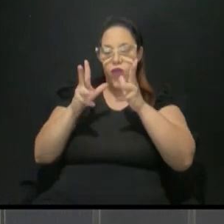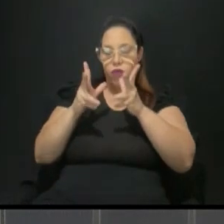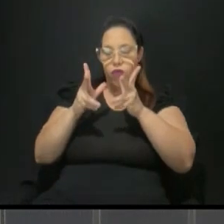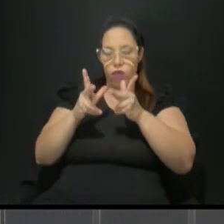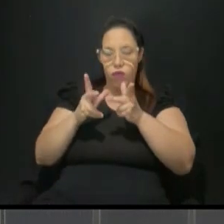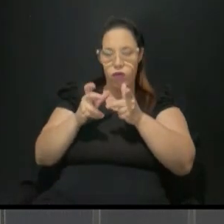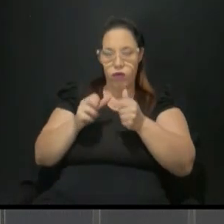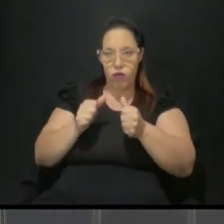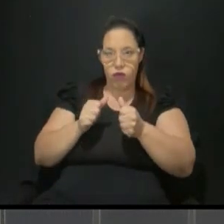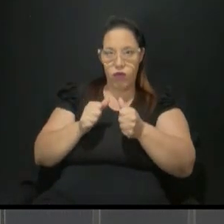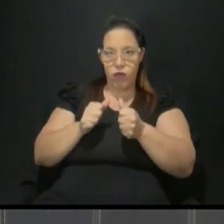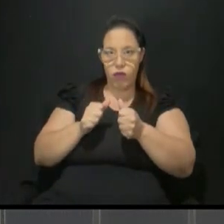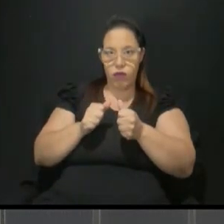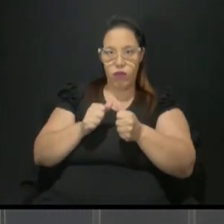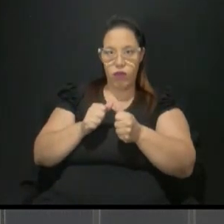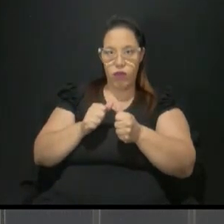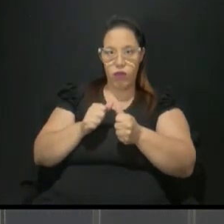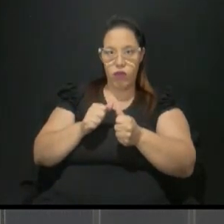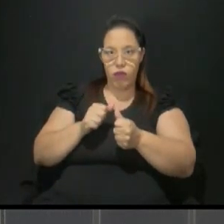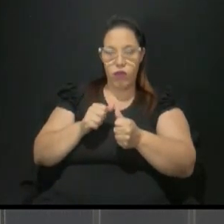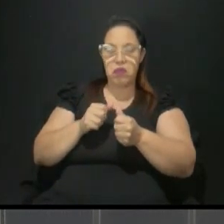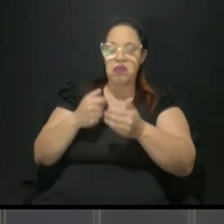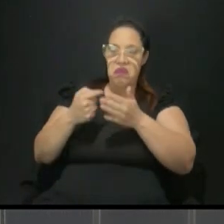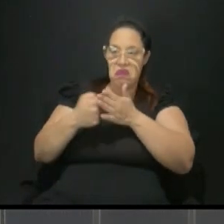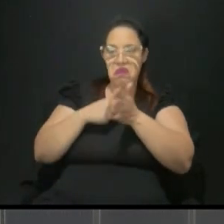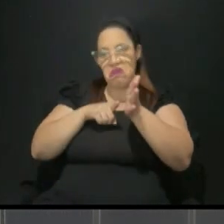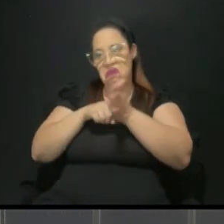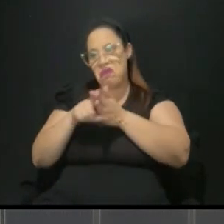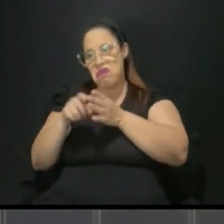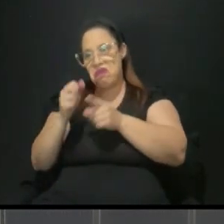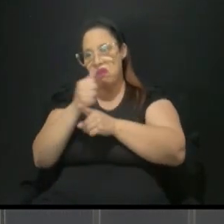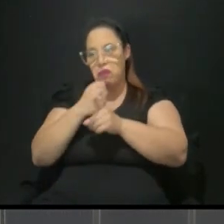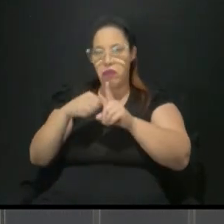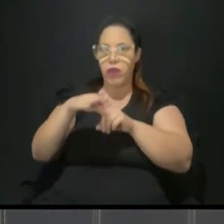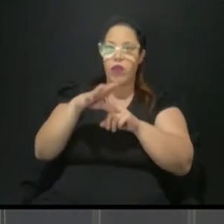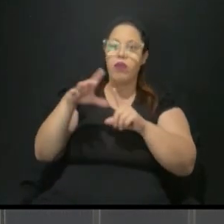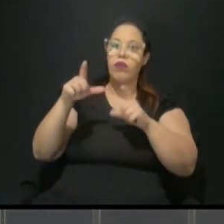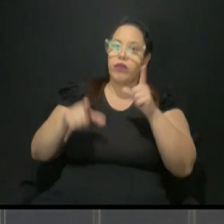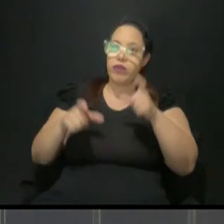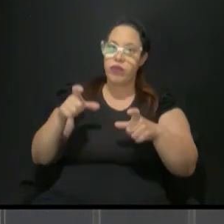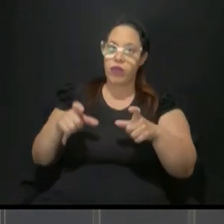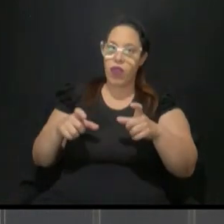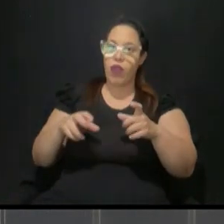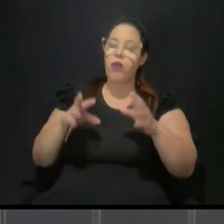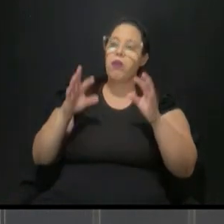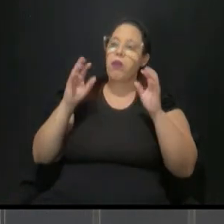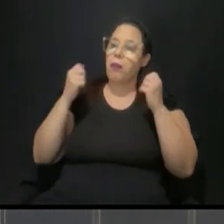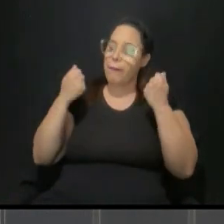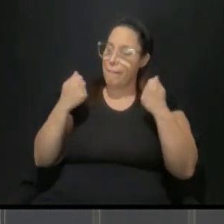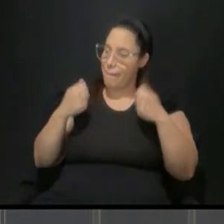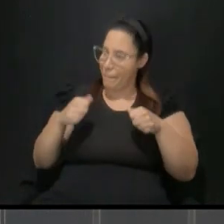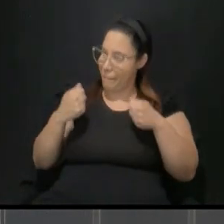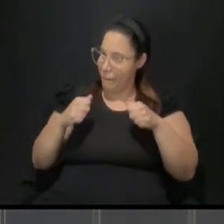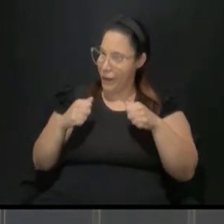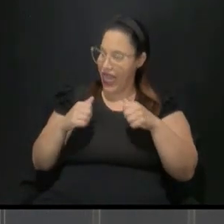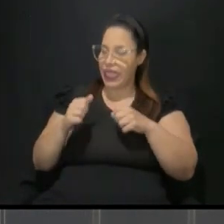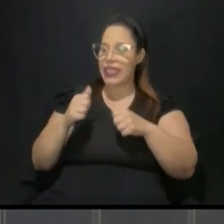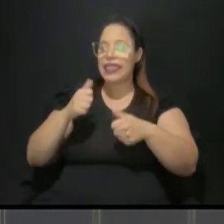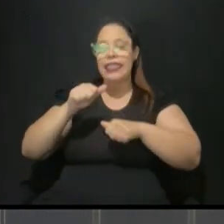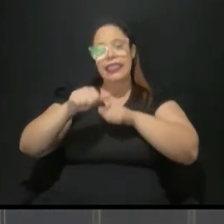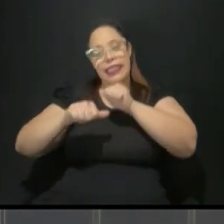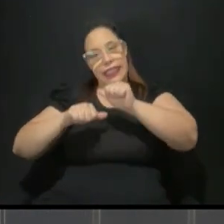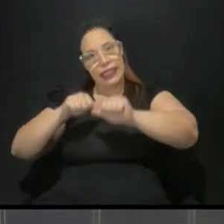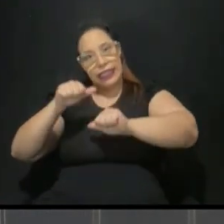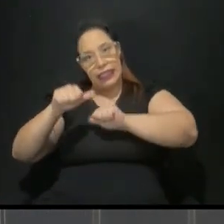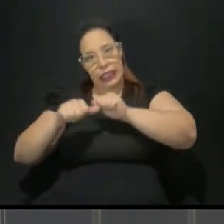aspecto informativo da sociedade, que cada vez mais precisamos disso para uma mudança de